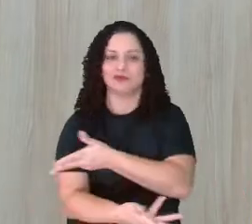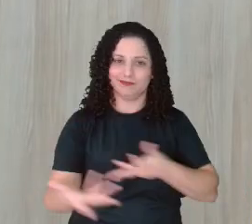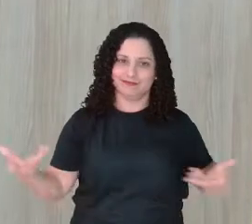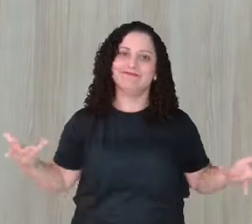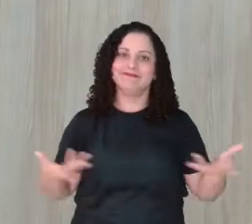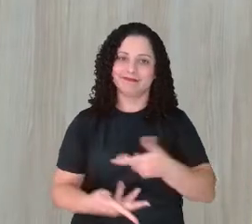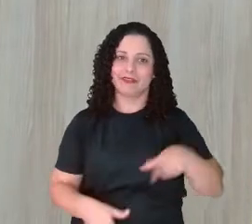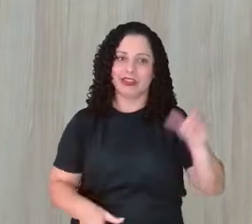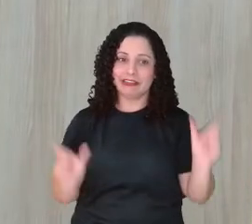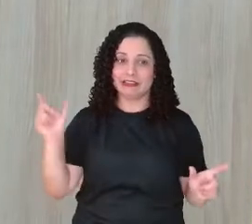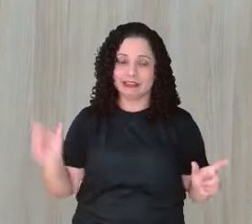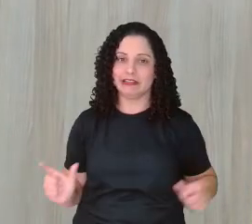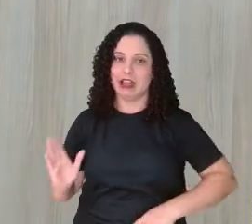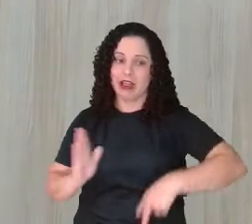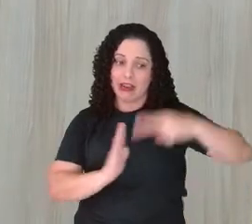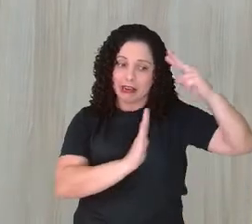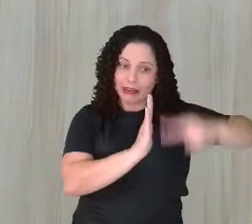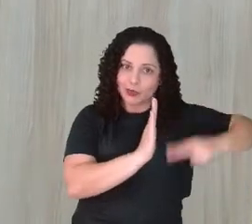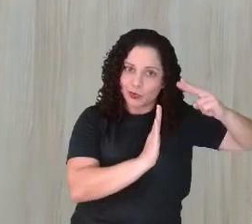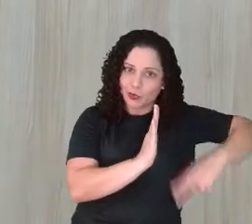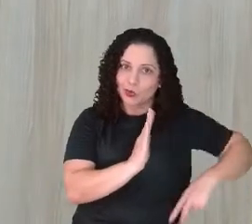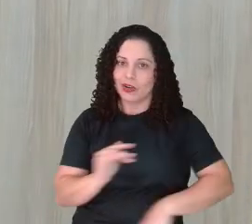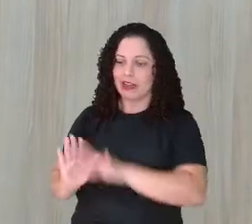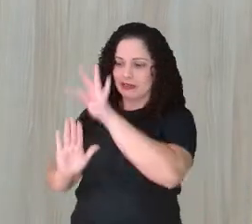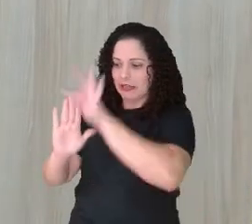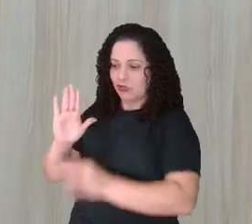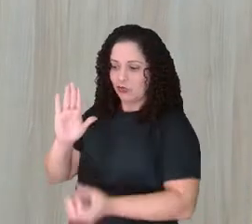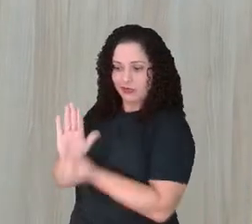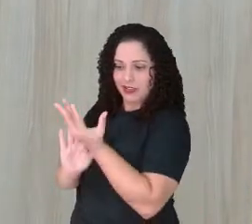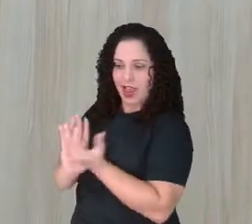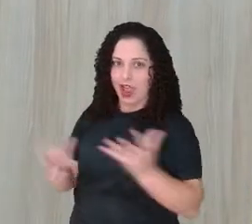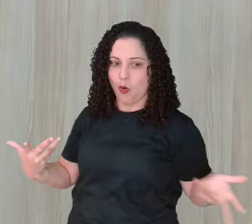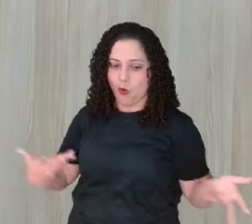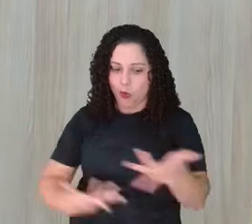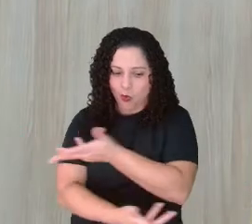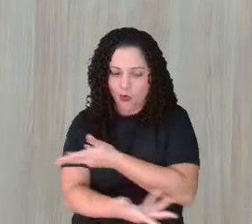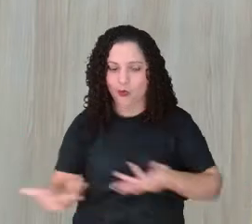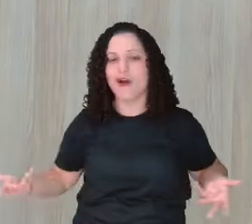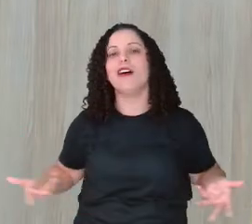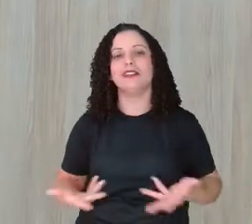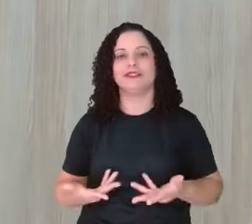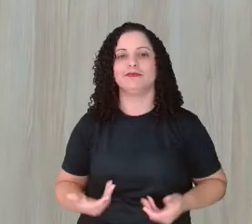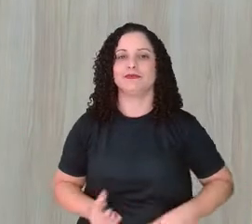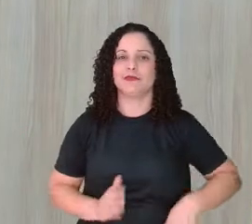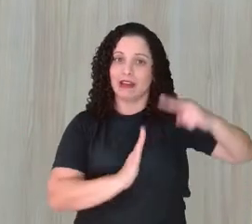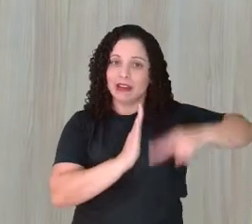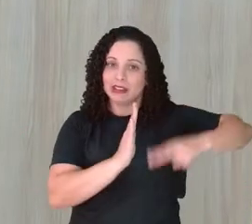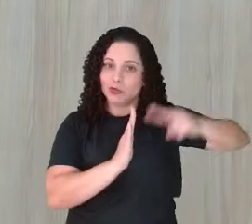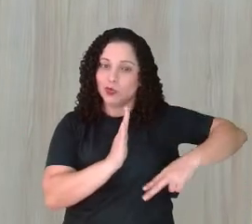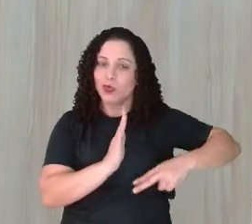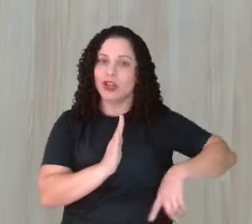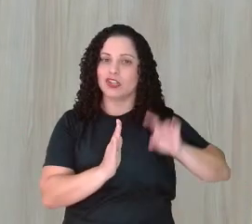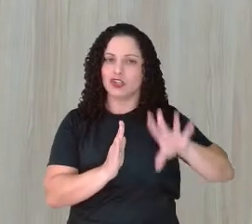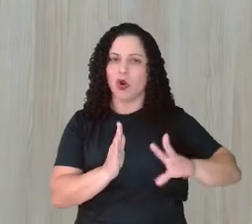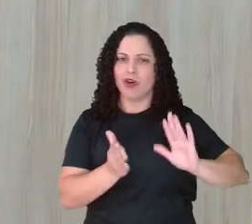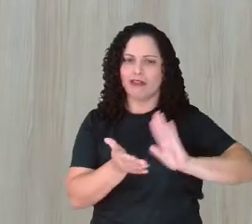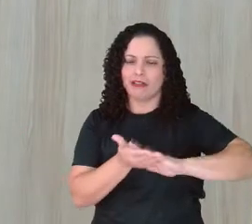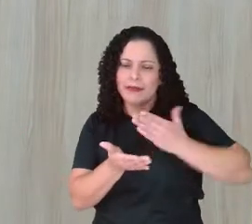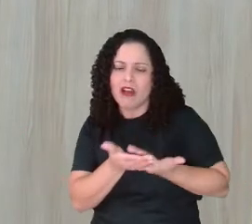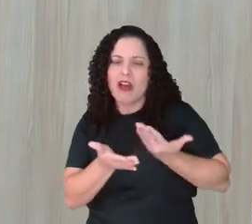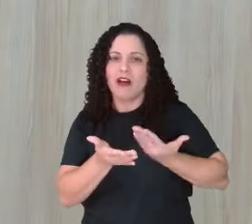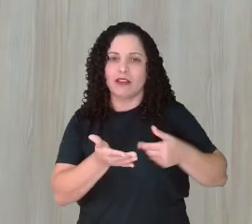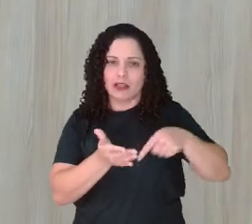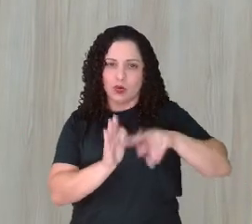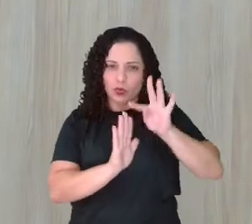na outra. Então, a gente tem a leitura, que é muito diferente de interpretar. Decodificar não é interpretar textos,